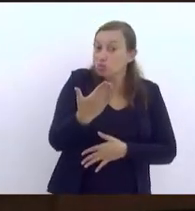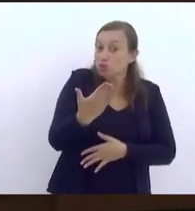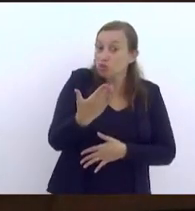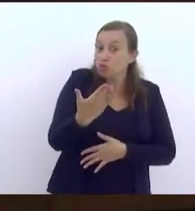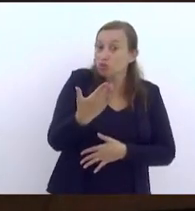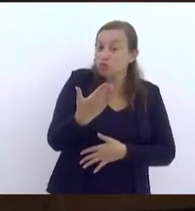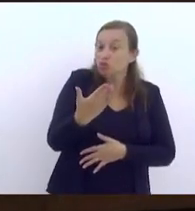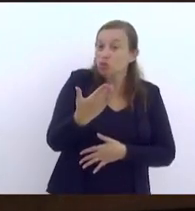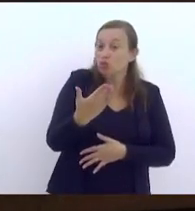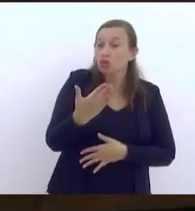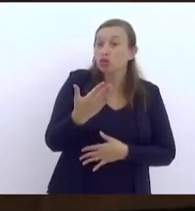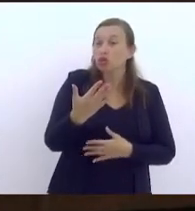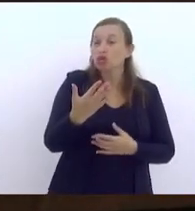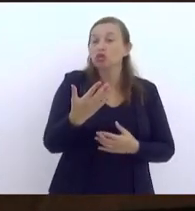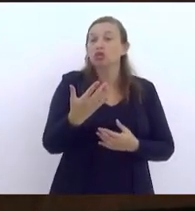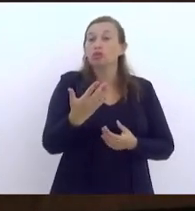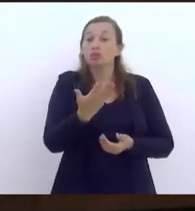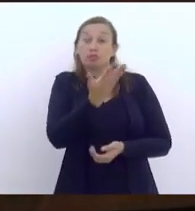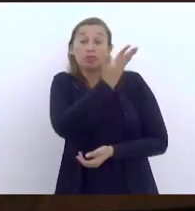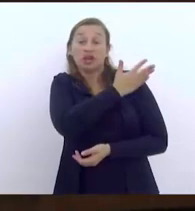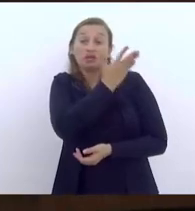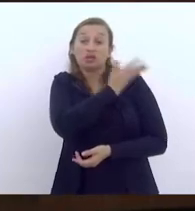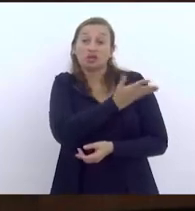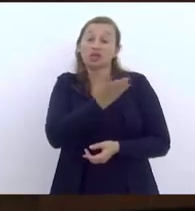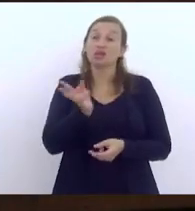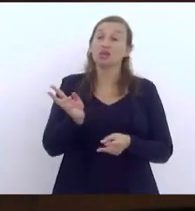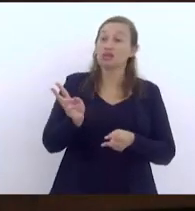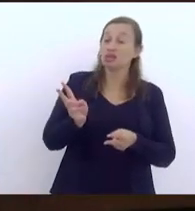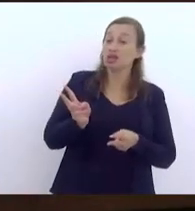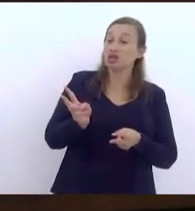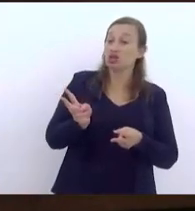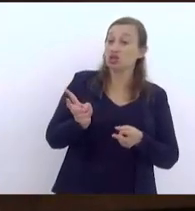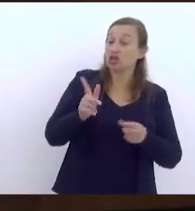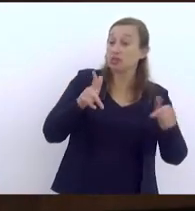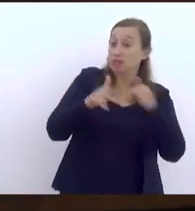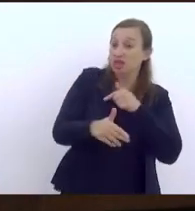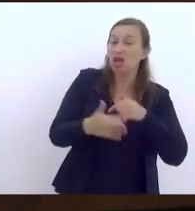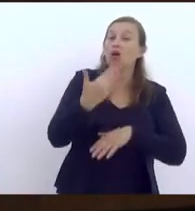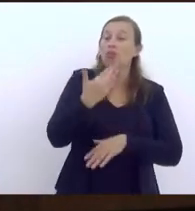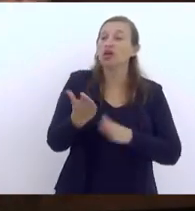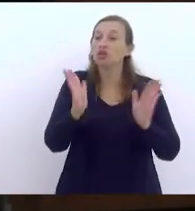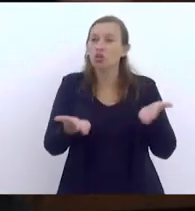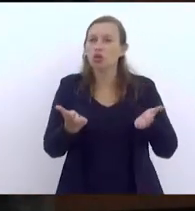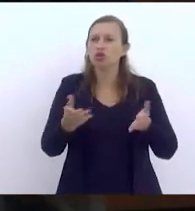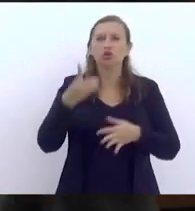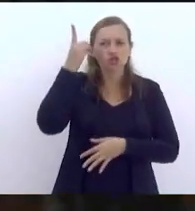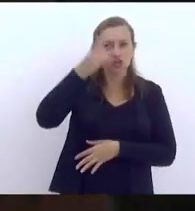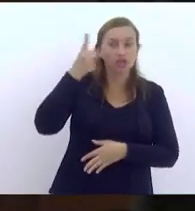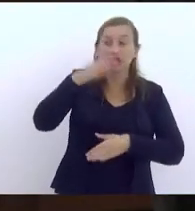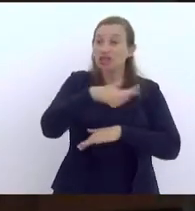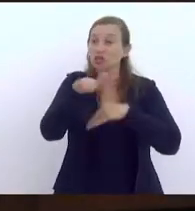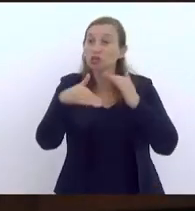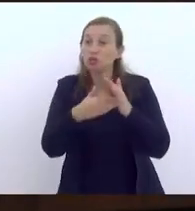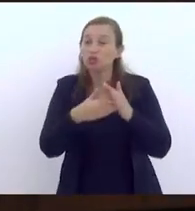qualquer tipo de discriminação seja coibida. Então, o que eu peço hoje aos deputados e deputadas que lutam por